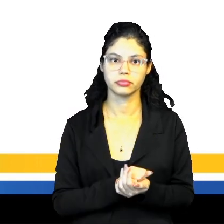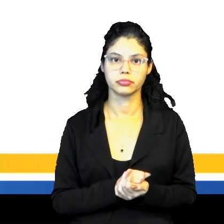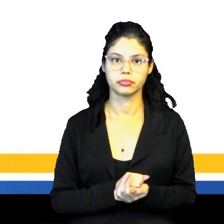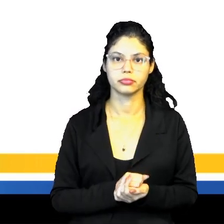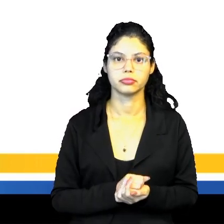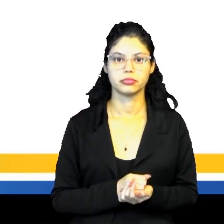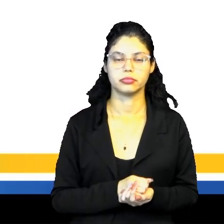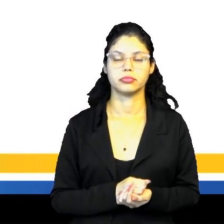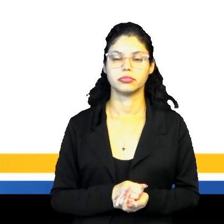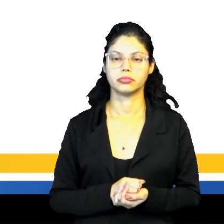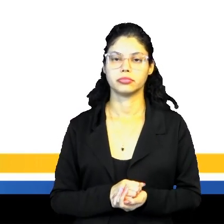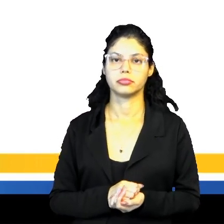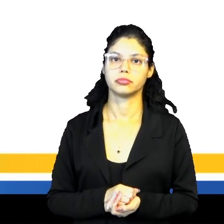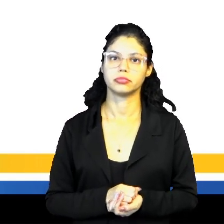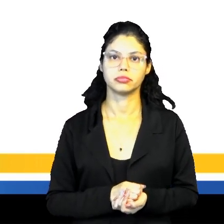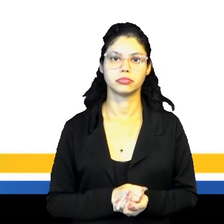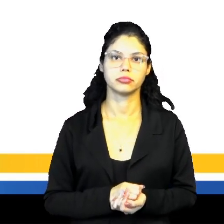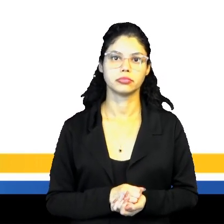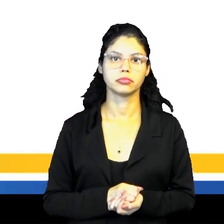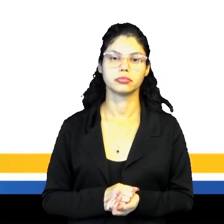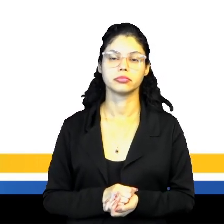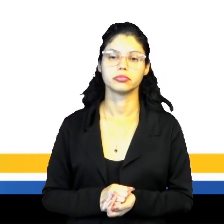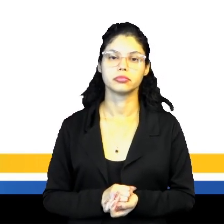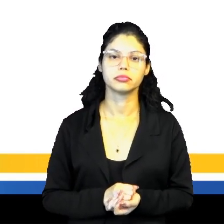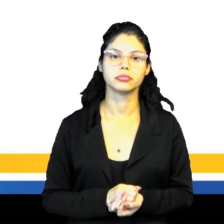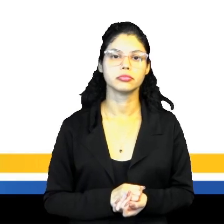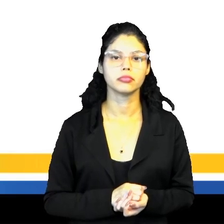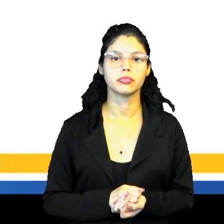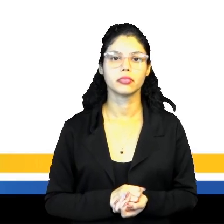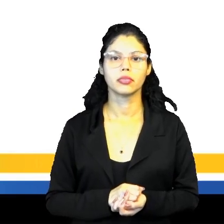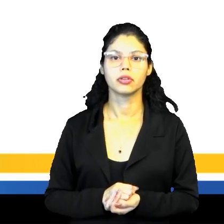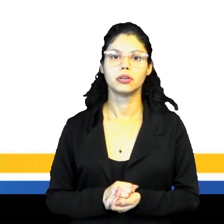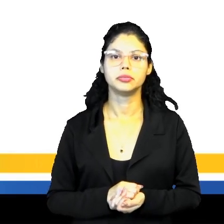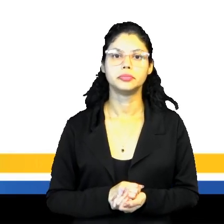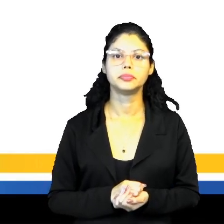política, saúde, tecnologia, educação, economia, tá?